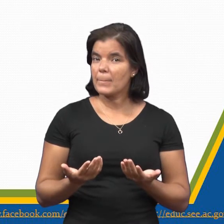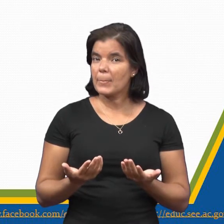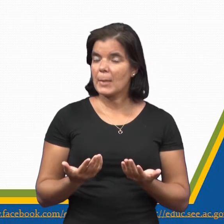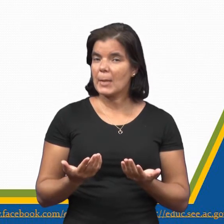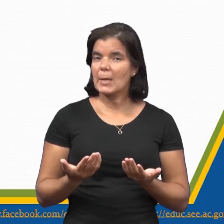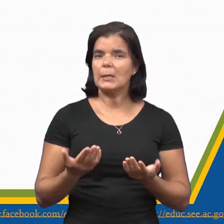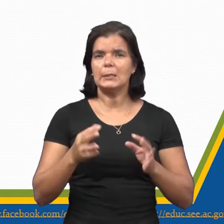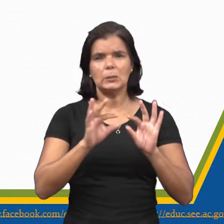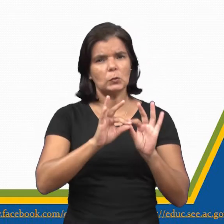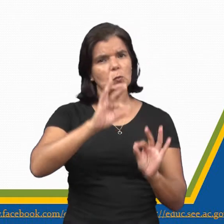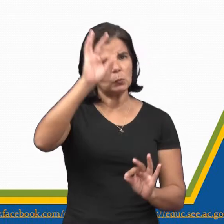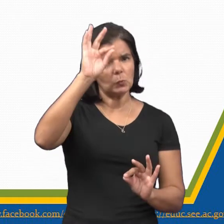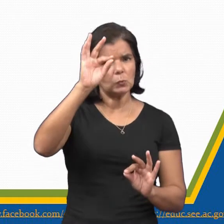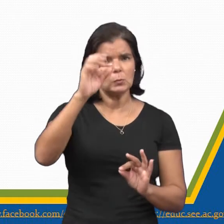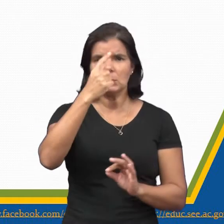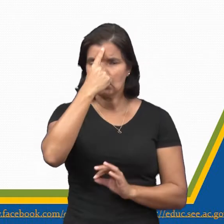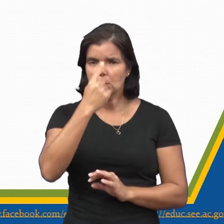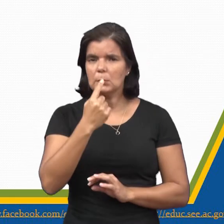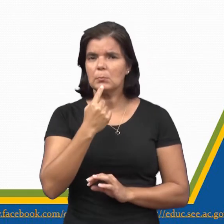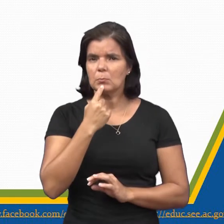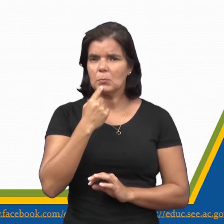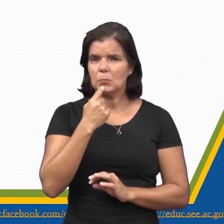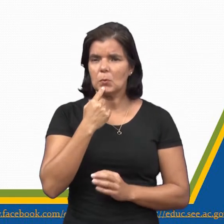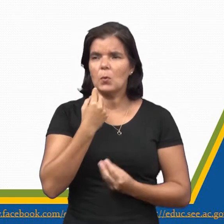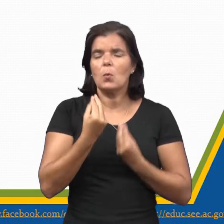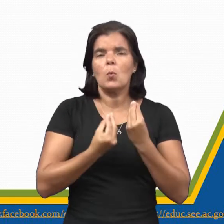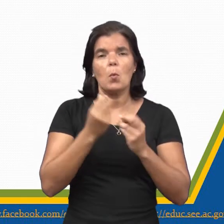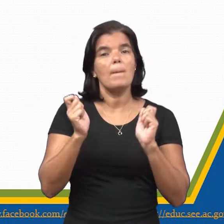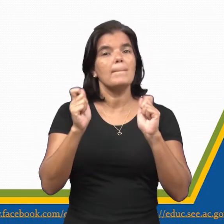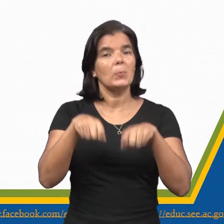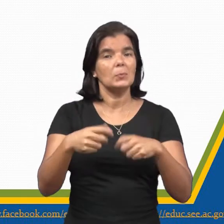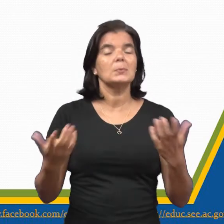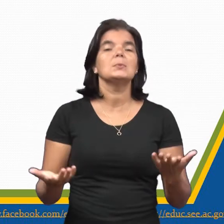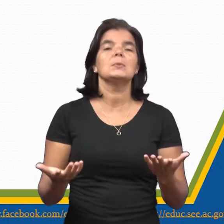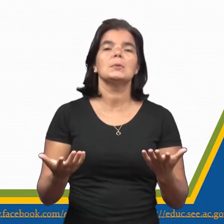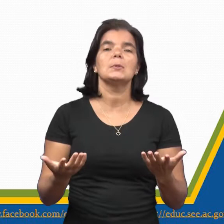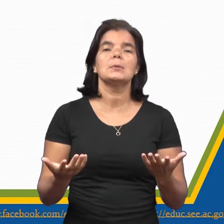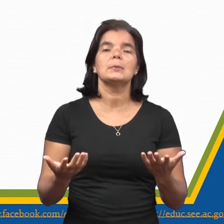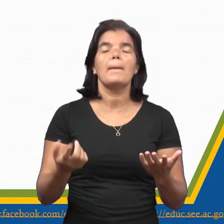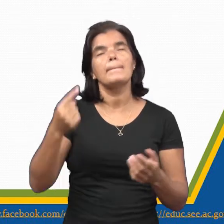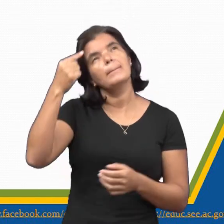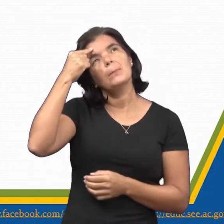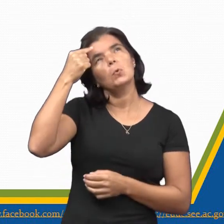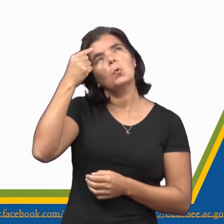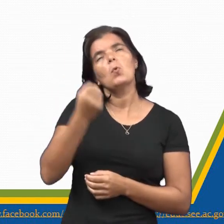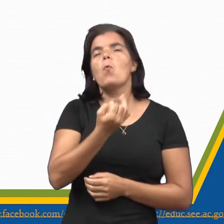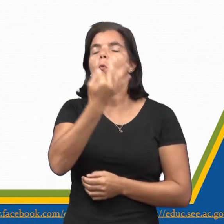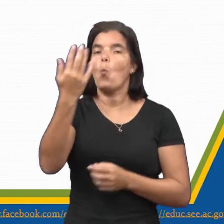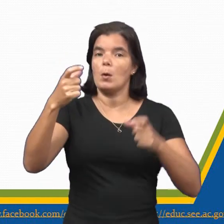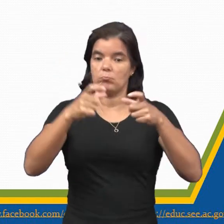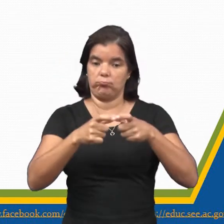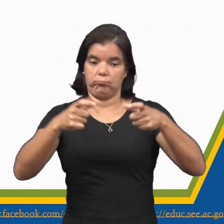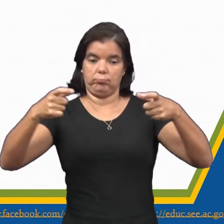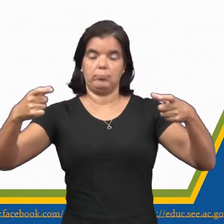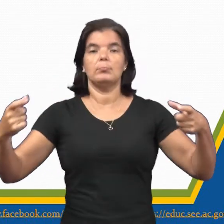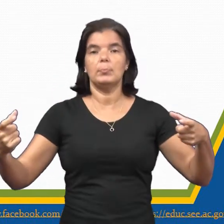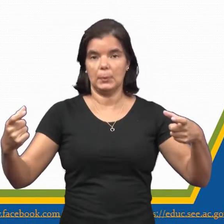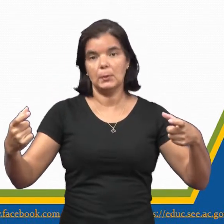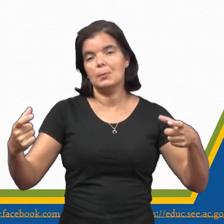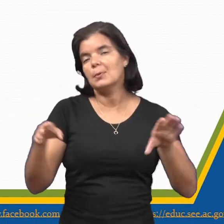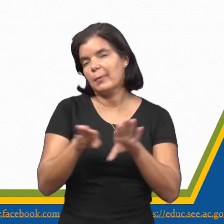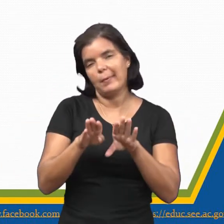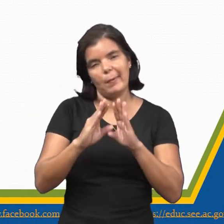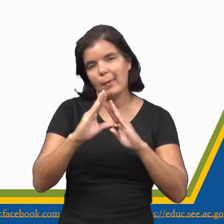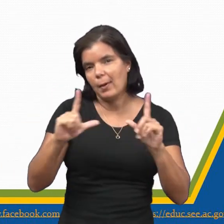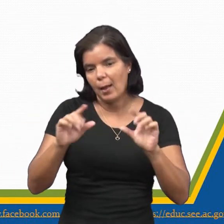Elas medem o tamanho da superfície da figura, de modo que podemos pensar quanto maior a superfície da figura, maior será a sua